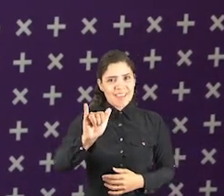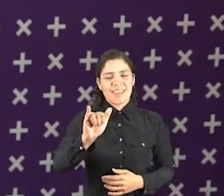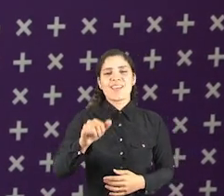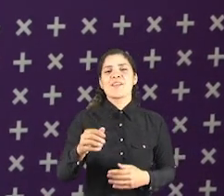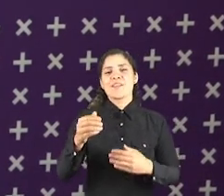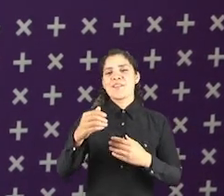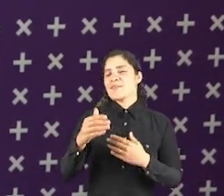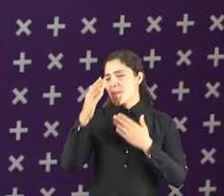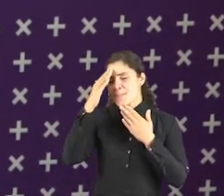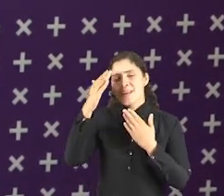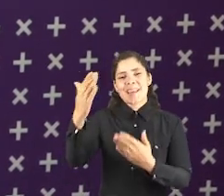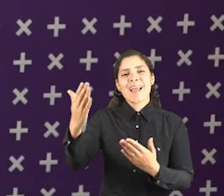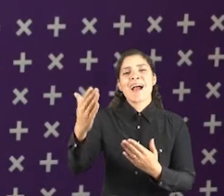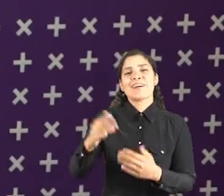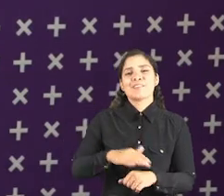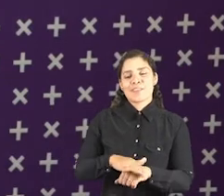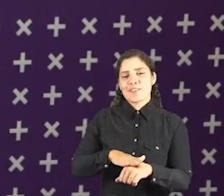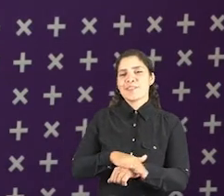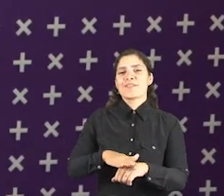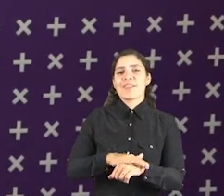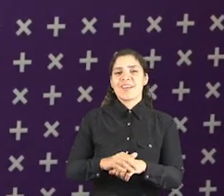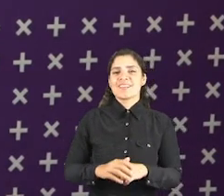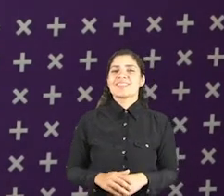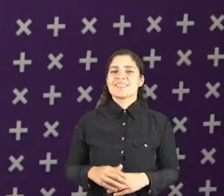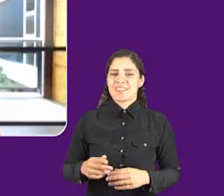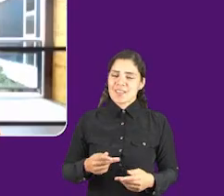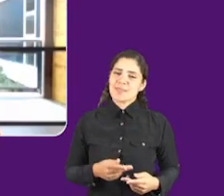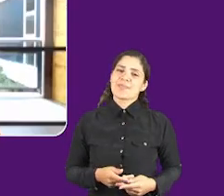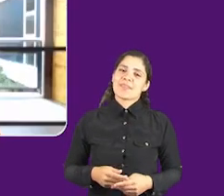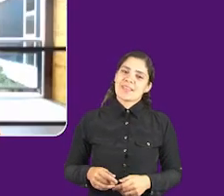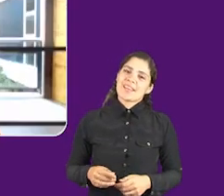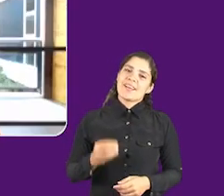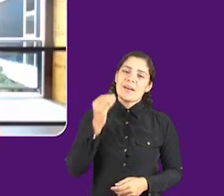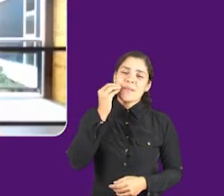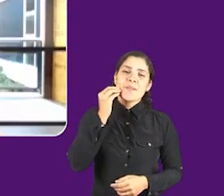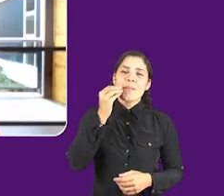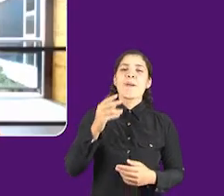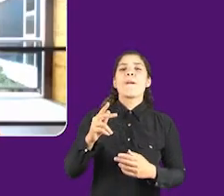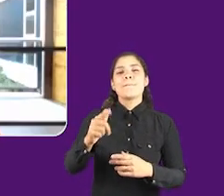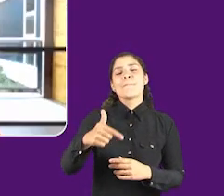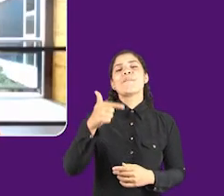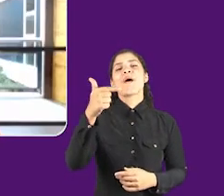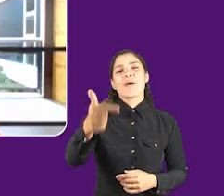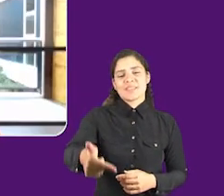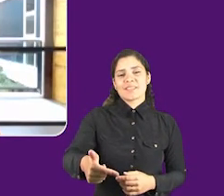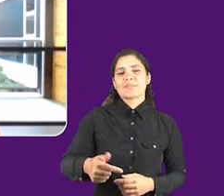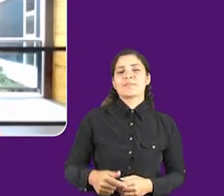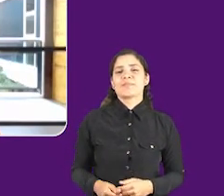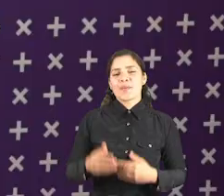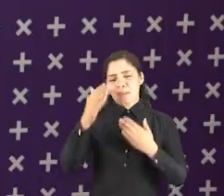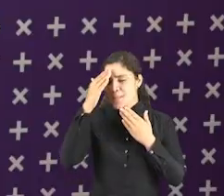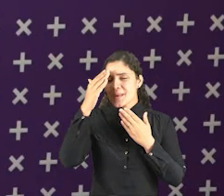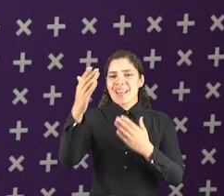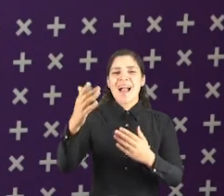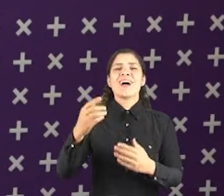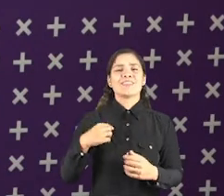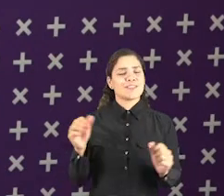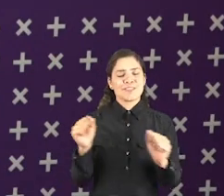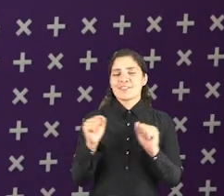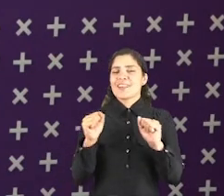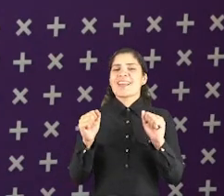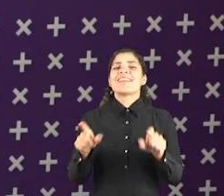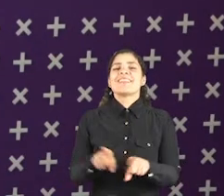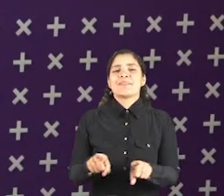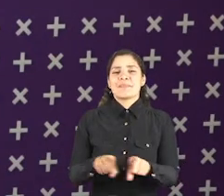Espero encontrar você os nossos convidados aqui numa próxima oportunidade Muito obrigado depois sobre a Adorei também